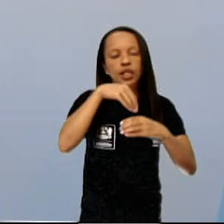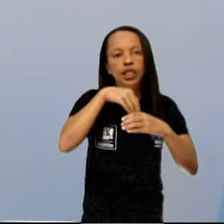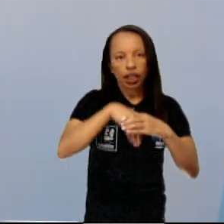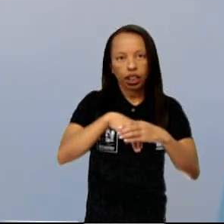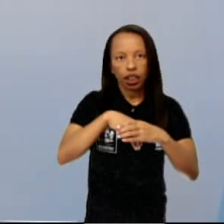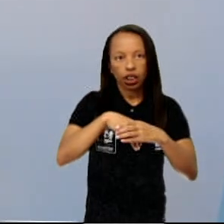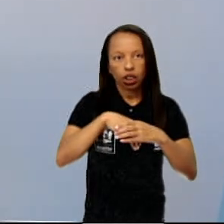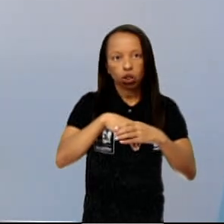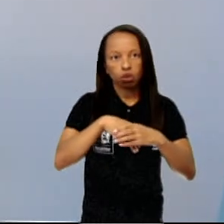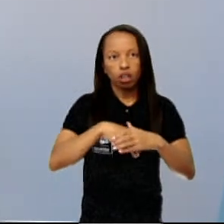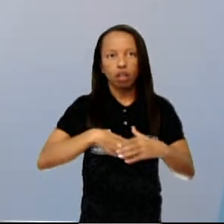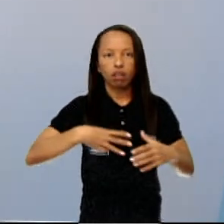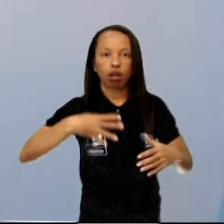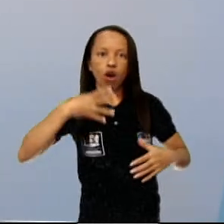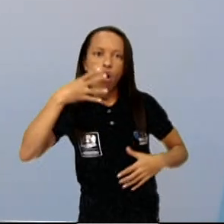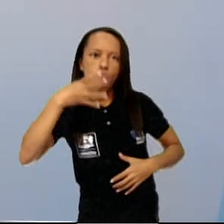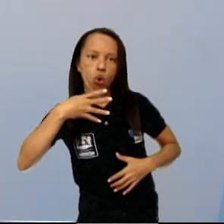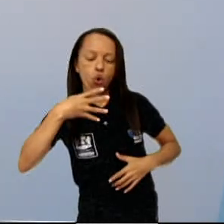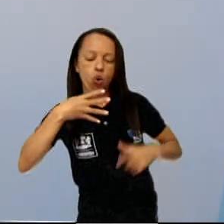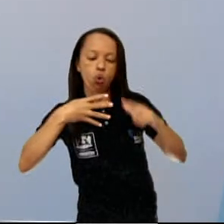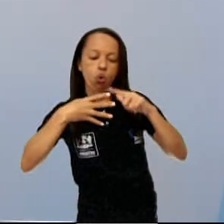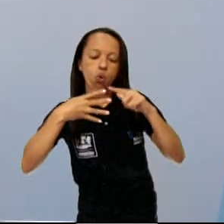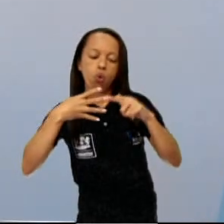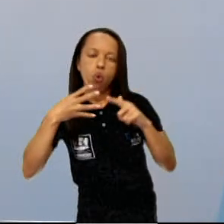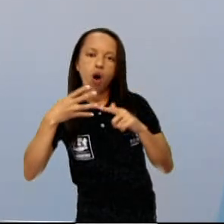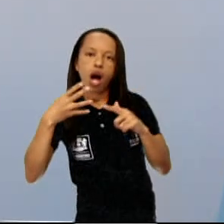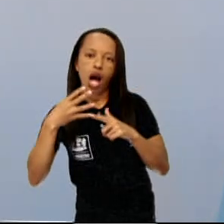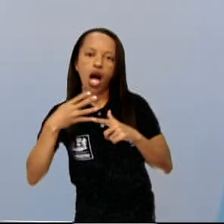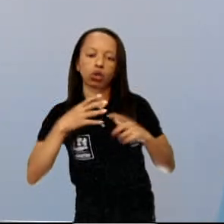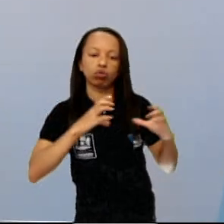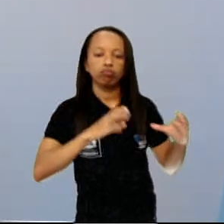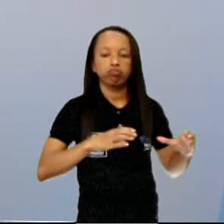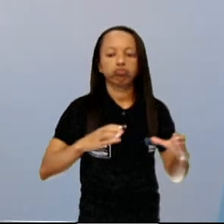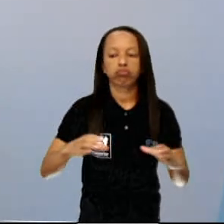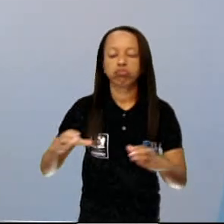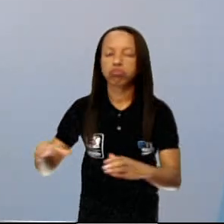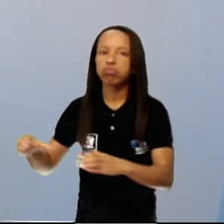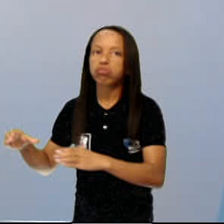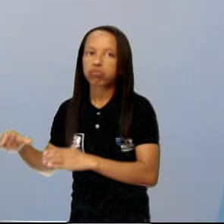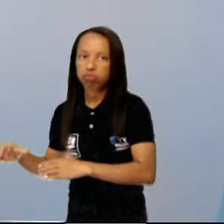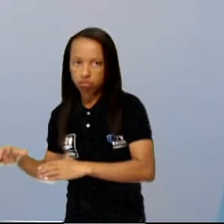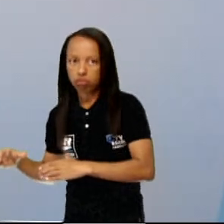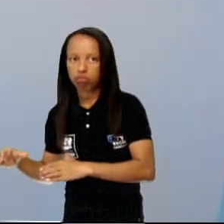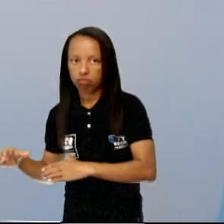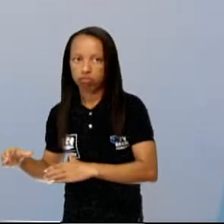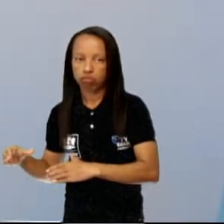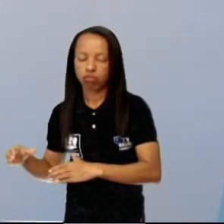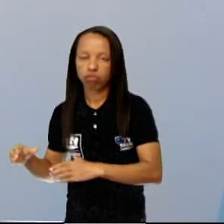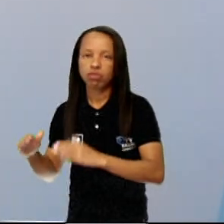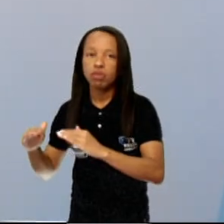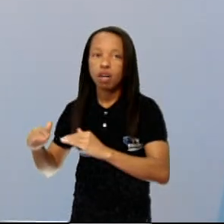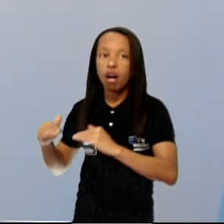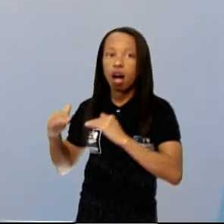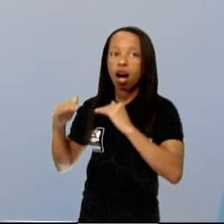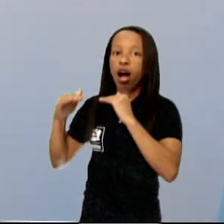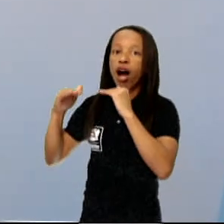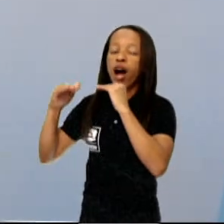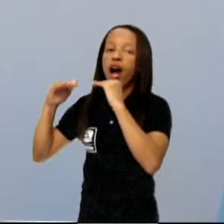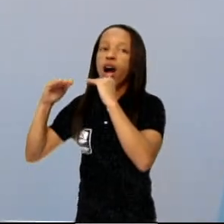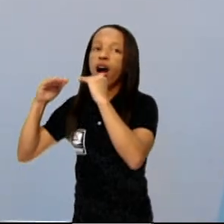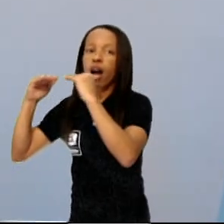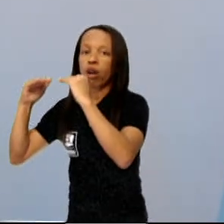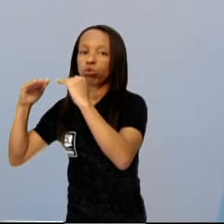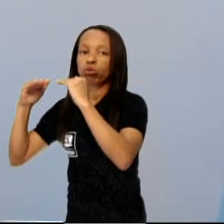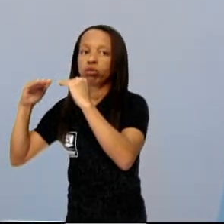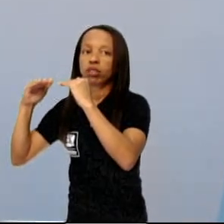esses grupos aqui também. A gente tem dentro do terceiro estado a alta burguesia, que é representada, vejam aí, ó, por banqueiros, industriais,